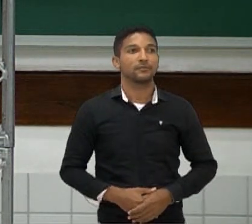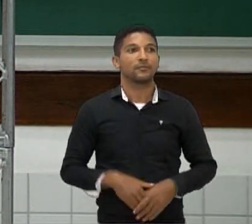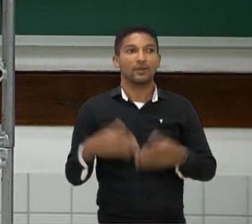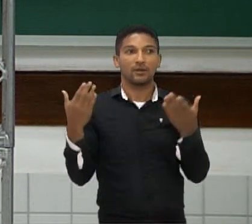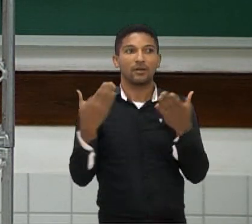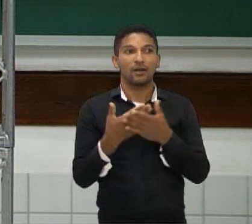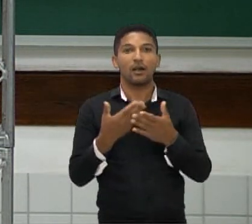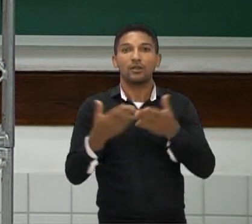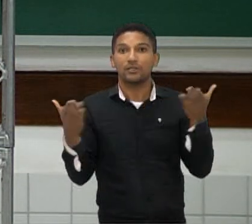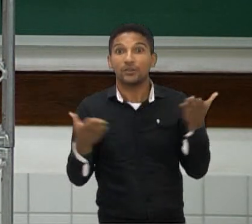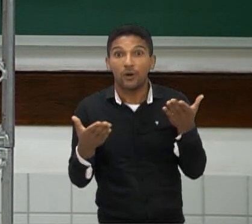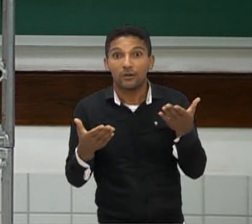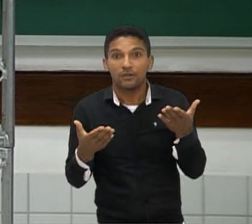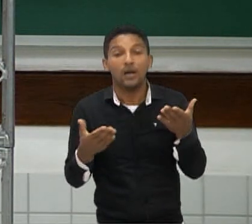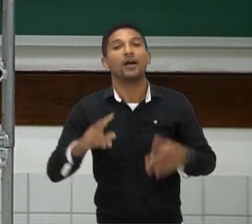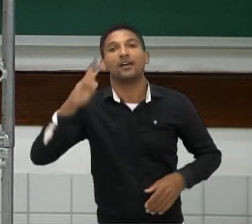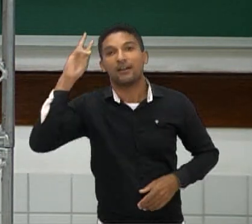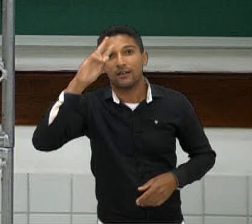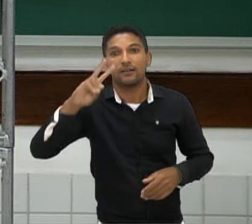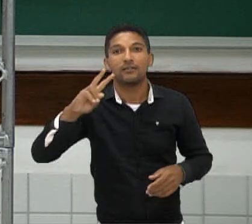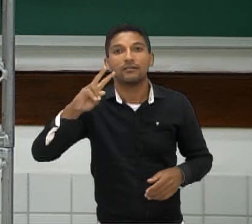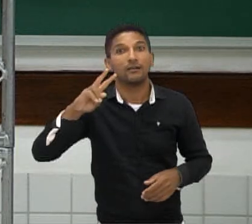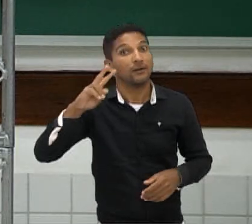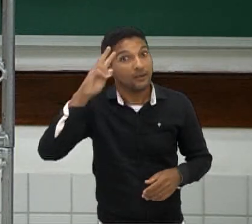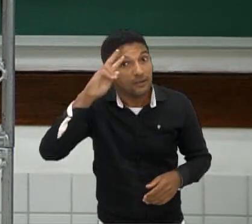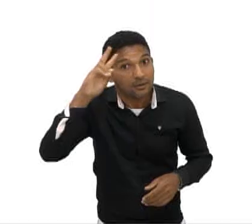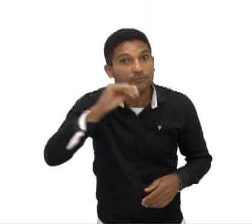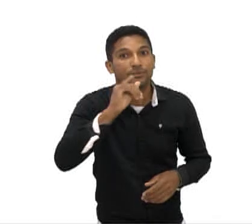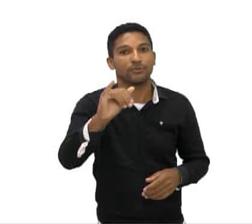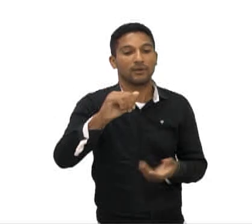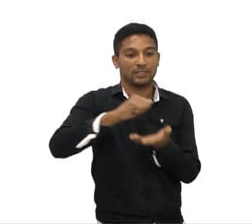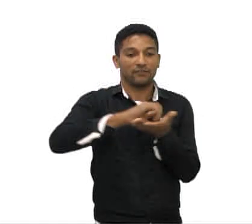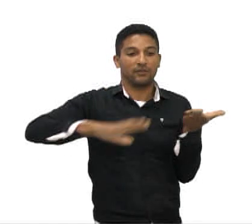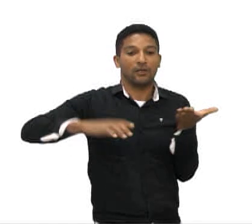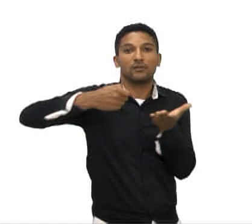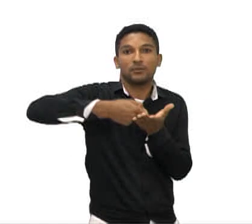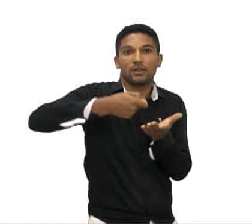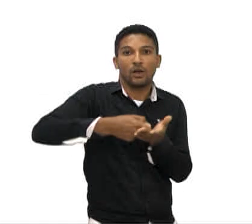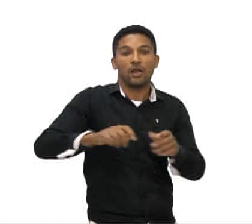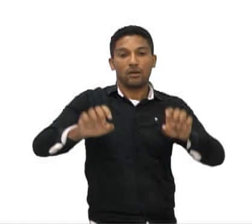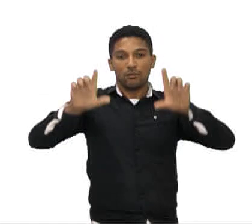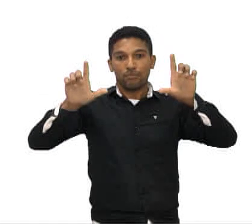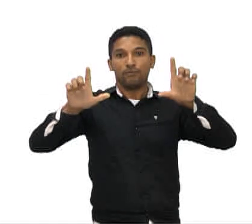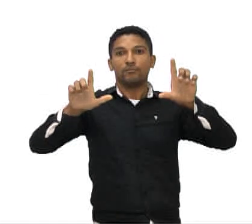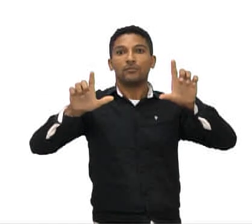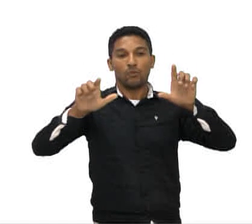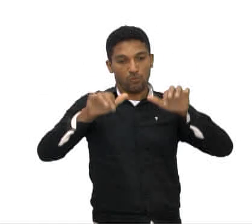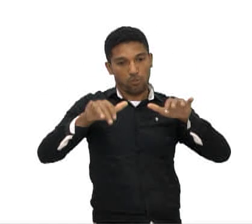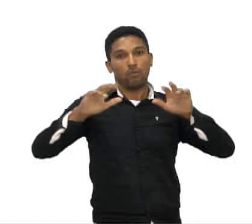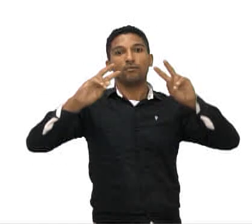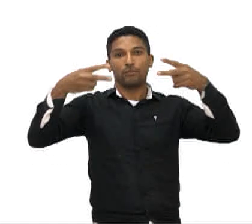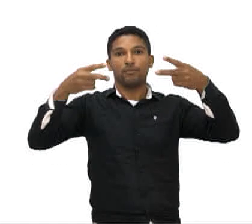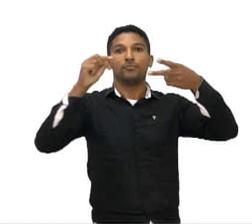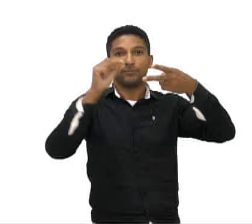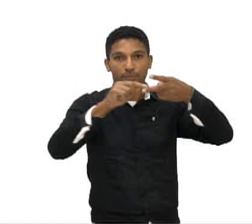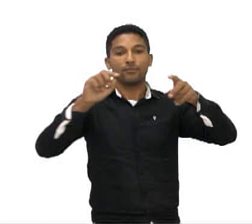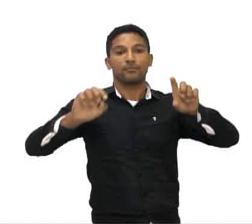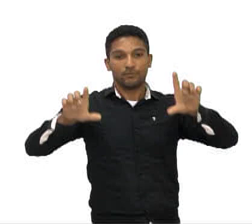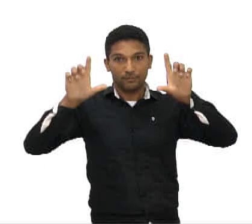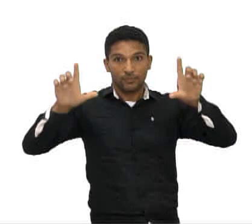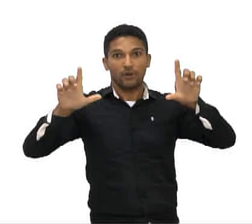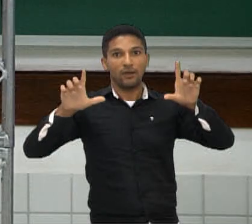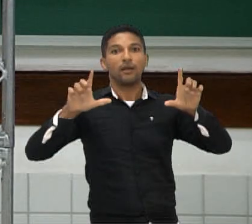Opa! Lembrete, gente, atividade obrigatória. Linka lá, contará como registro. Se vocês tiverem